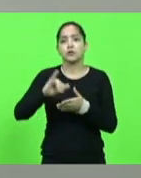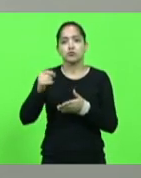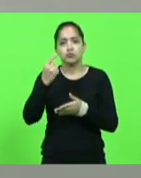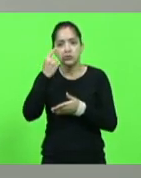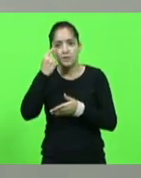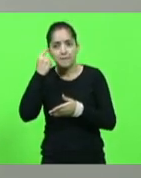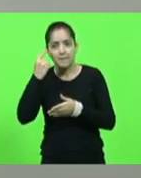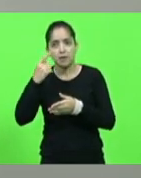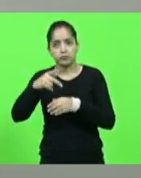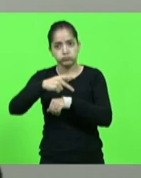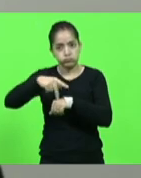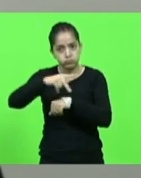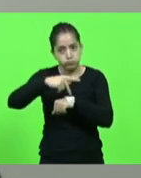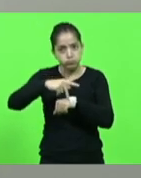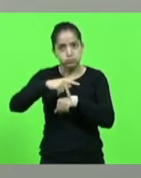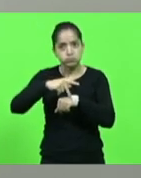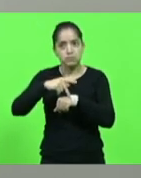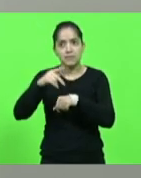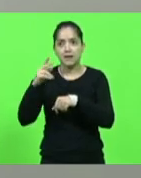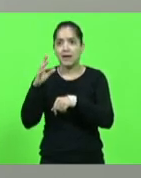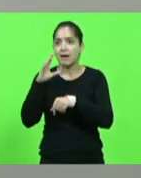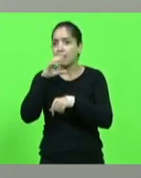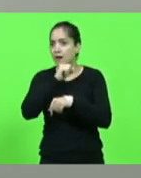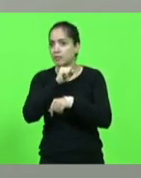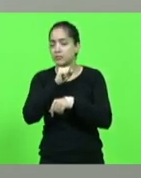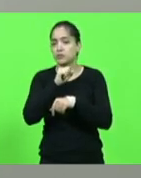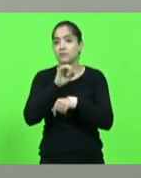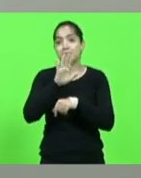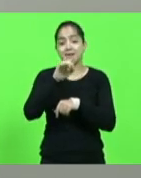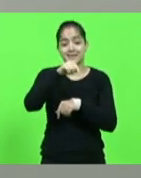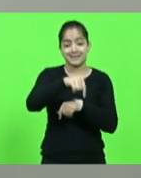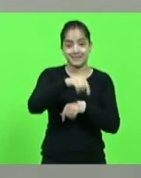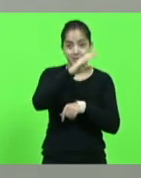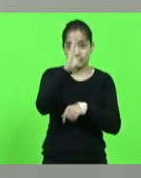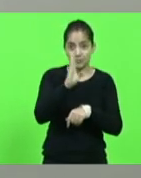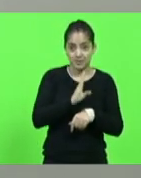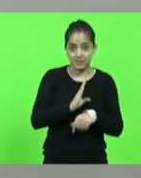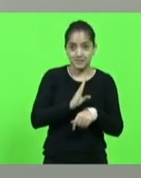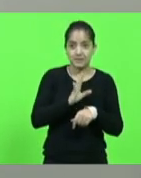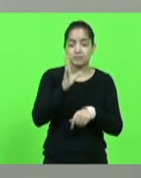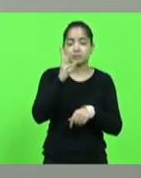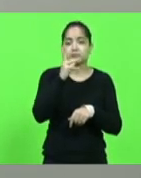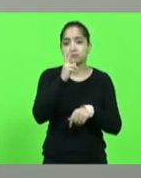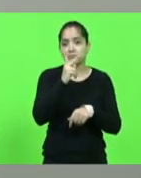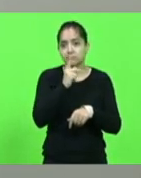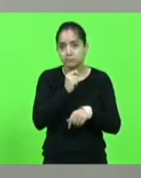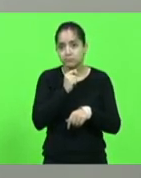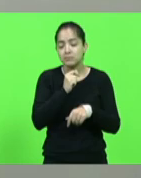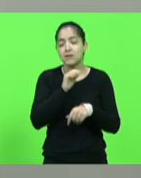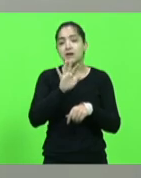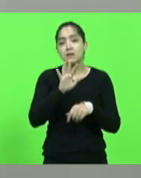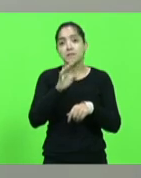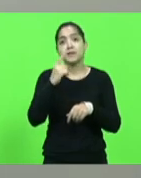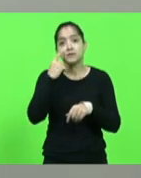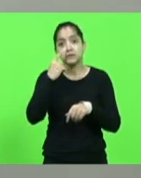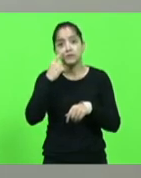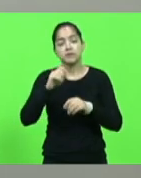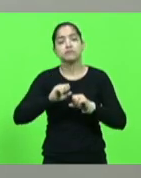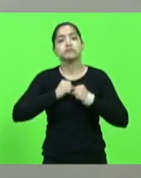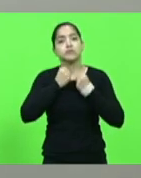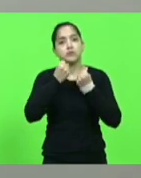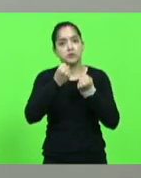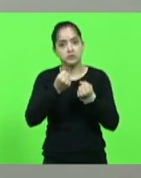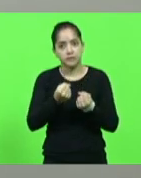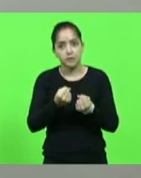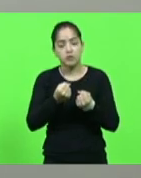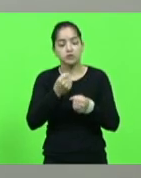obras, mas aqui um pouco mais lento. Claro que já iniciaram, eu vi o empenho do secretário Vieira, eu estou acompanhando a obra